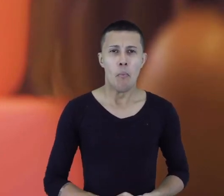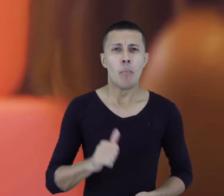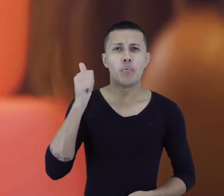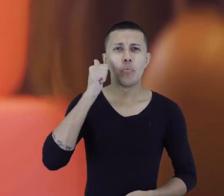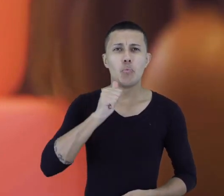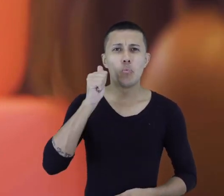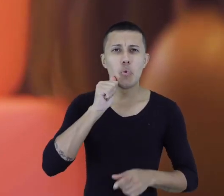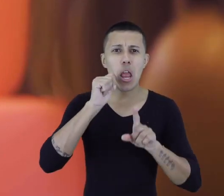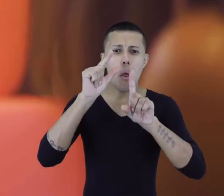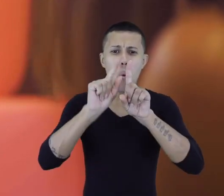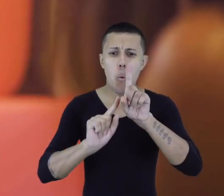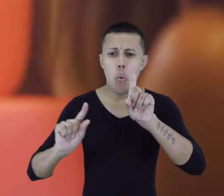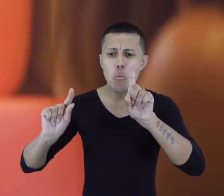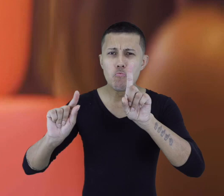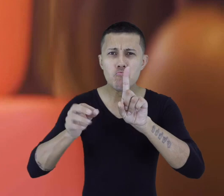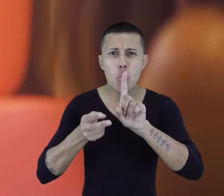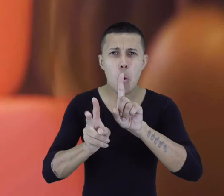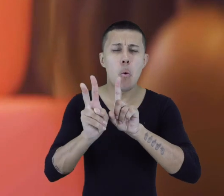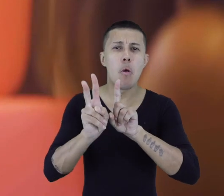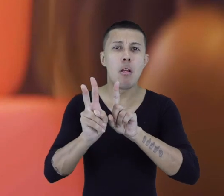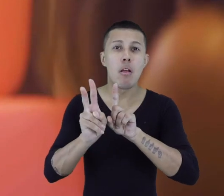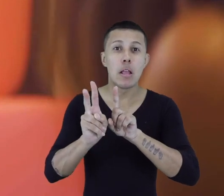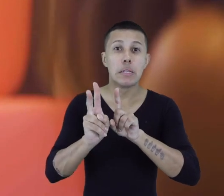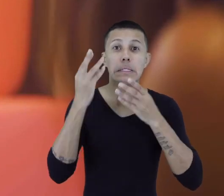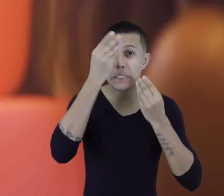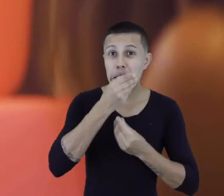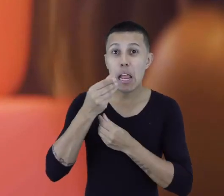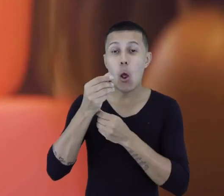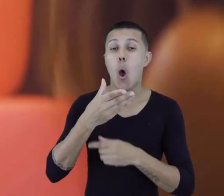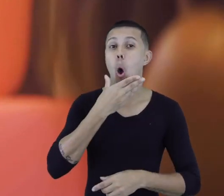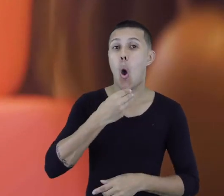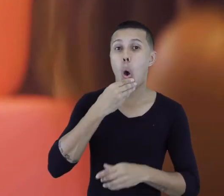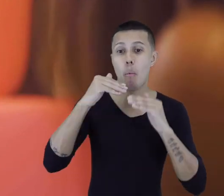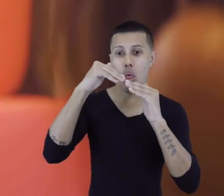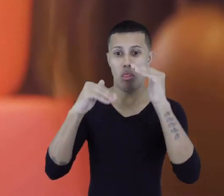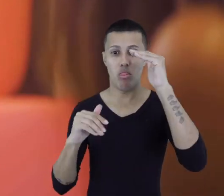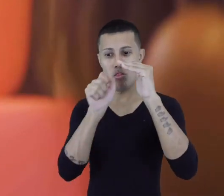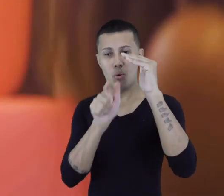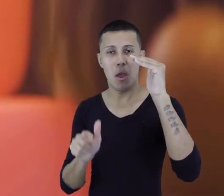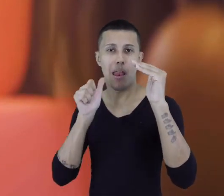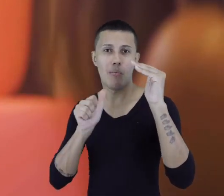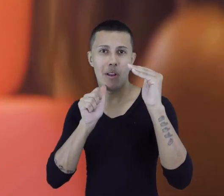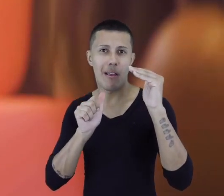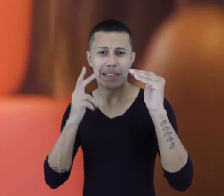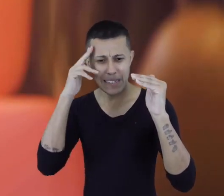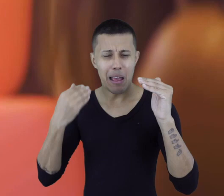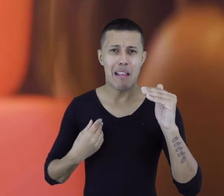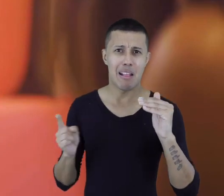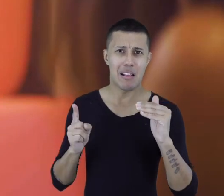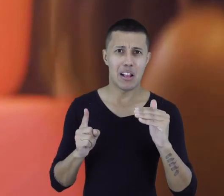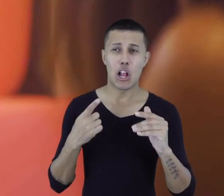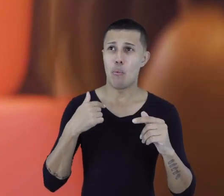uma pequena extensão desse homem. Então, a sexualidade masculina, ela é replicada em cima da feminina e não funciona. Nós